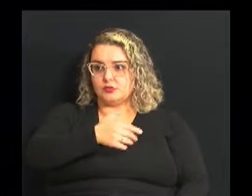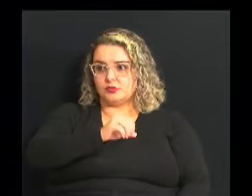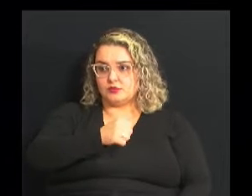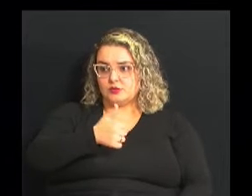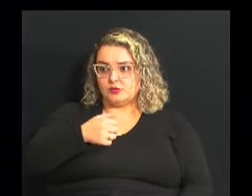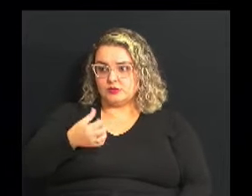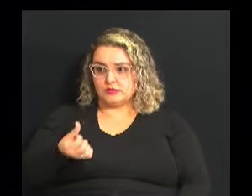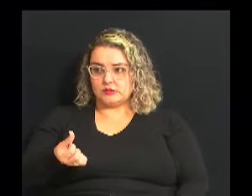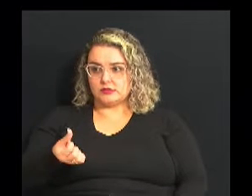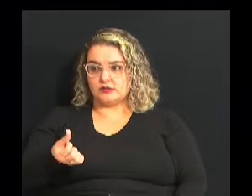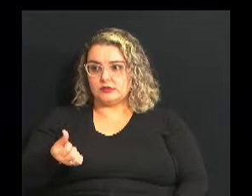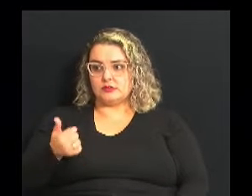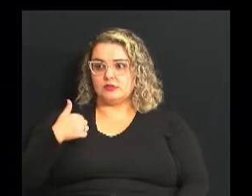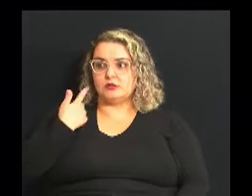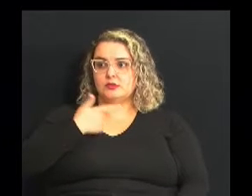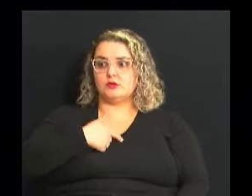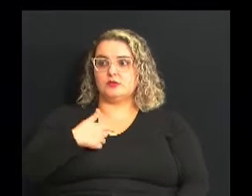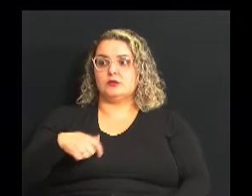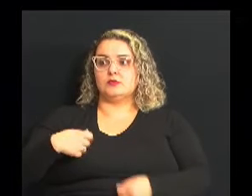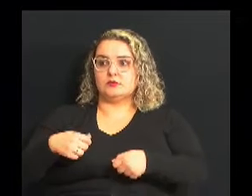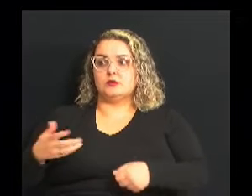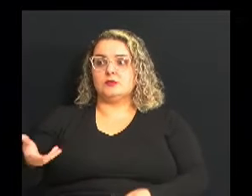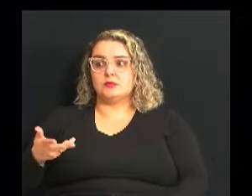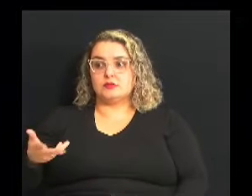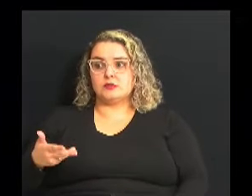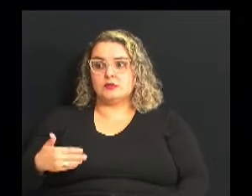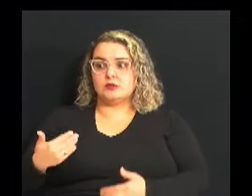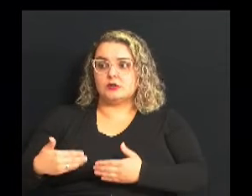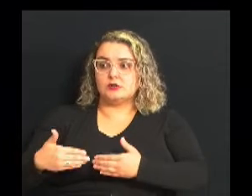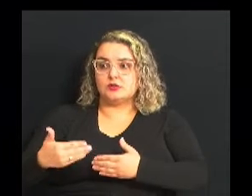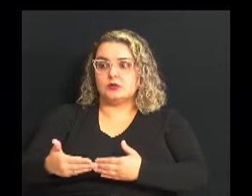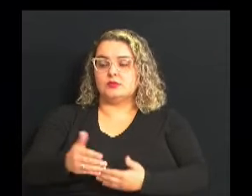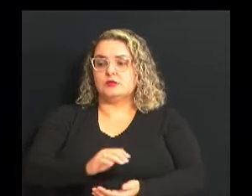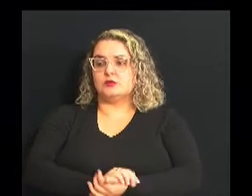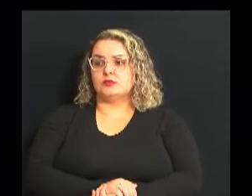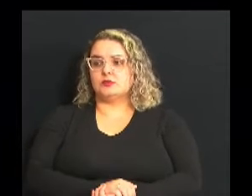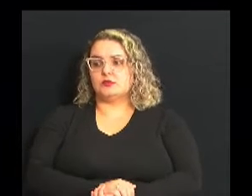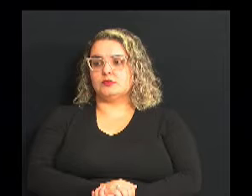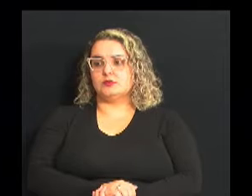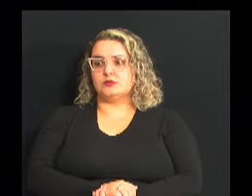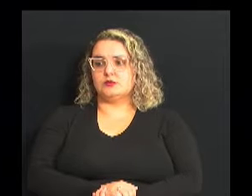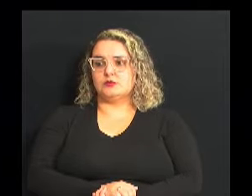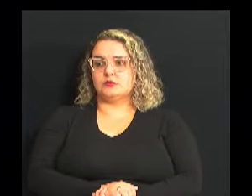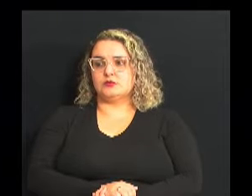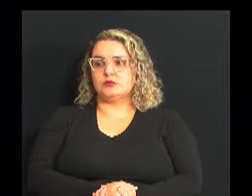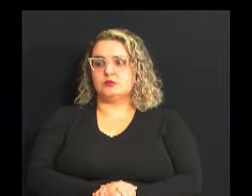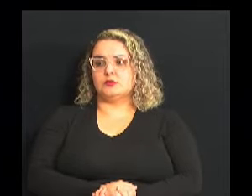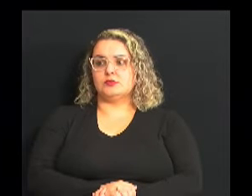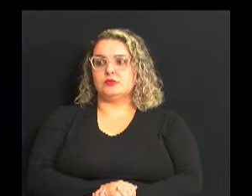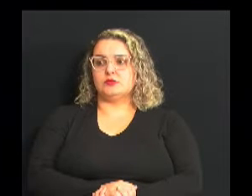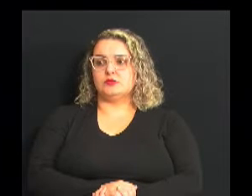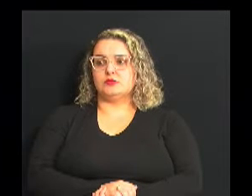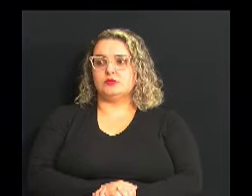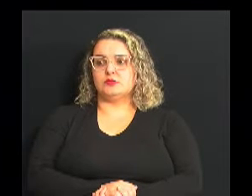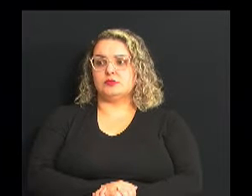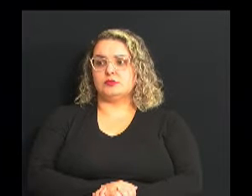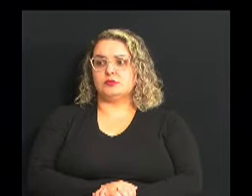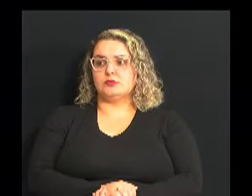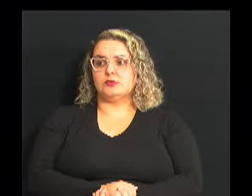gente teve que acelerar o processo de refresh, já vislumbrando Wi-Fi